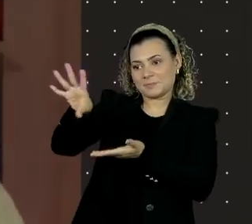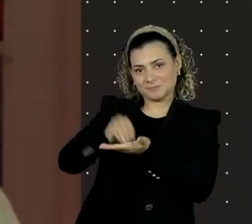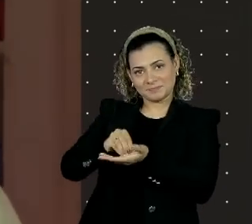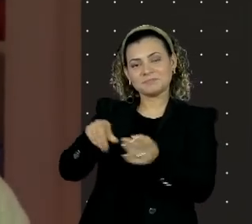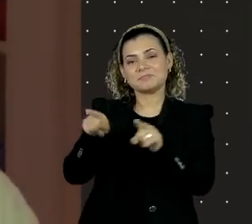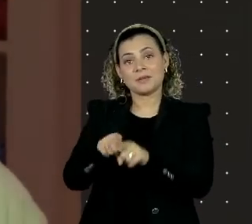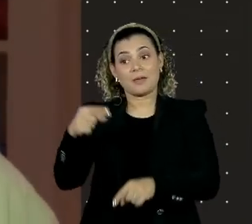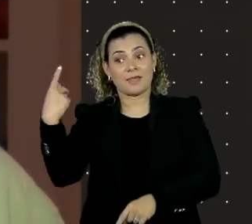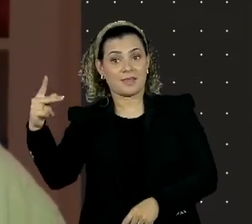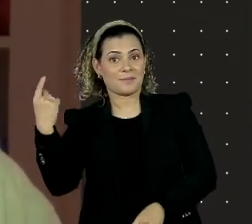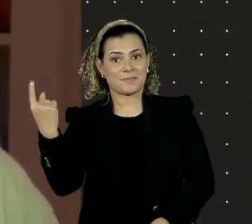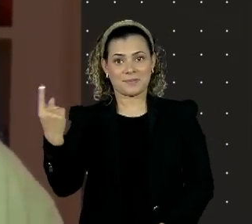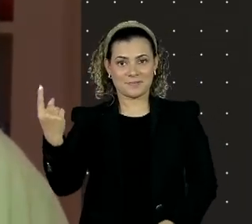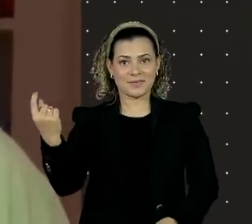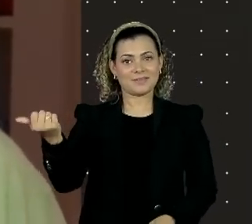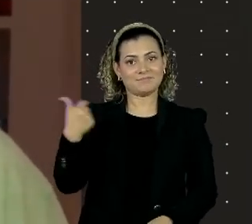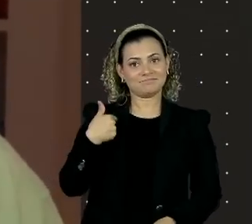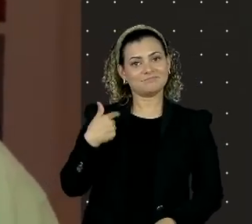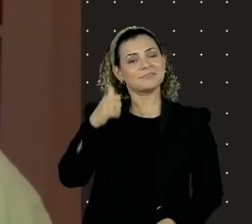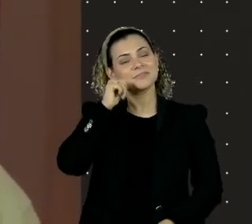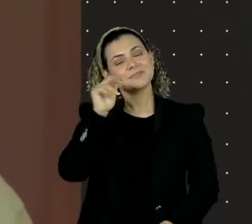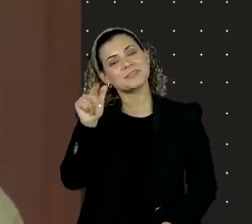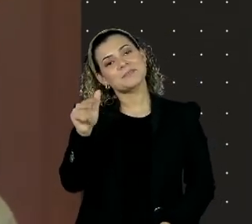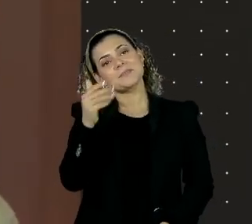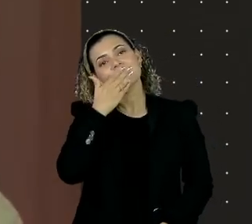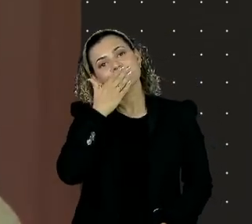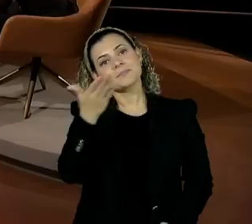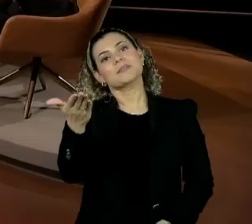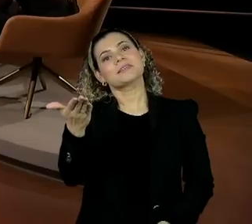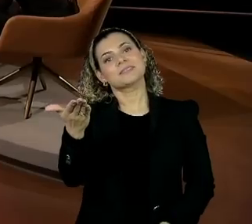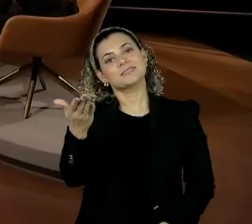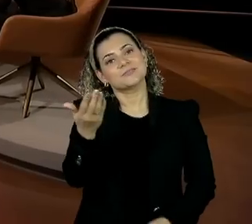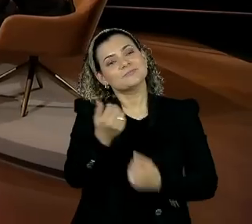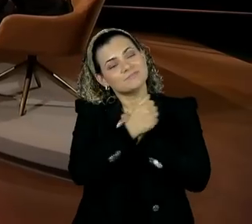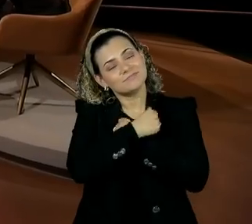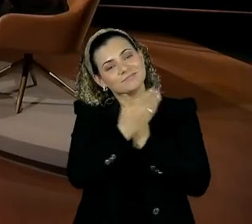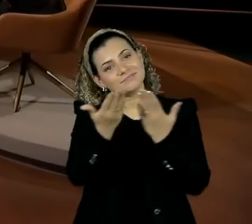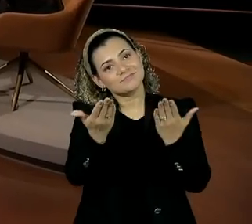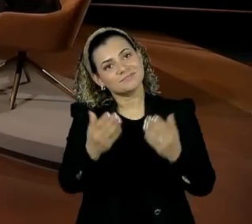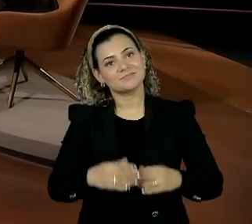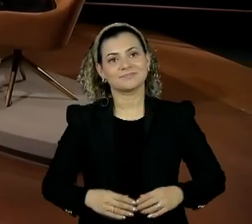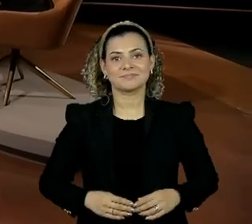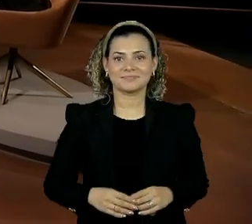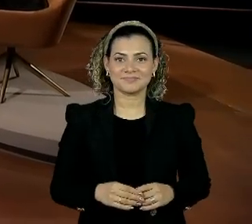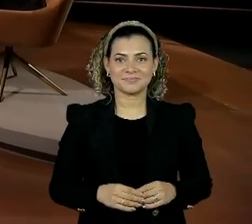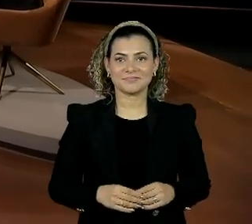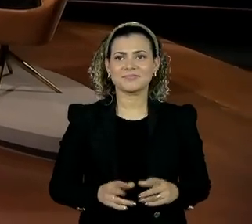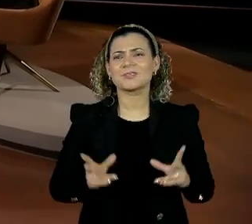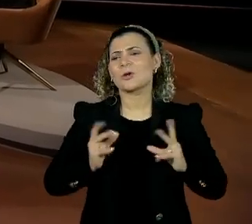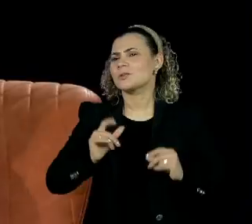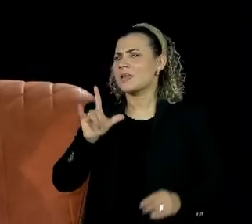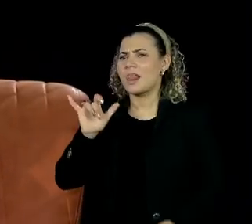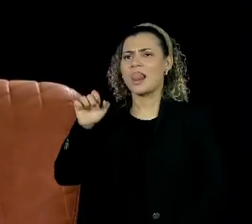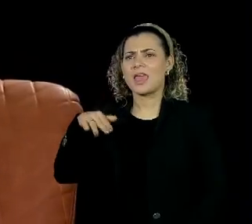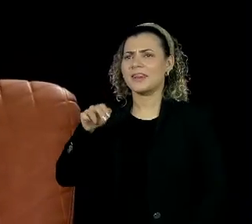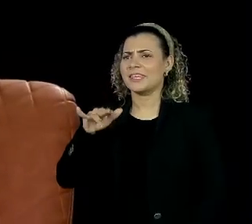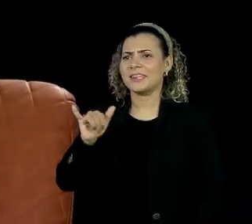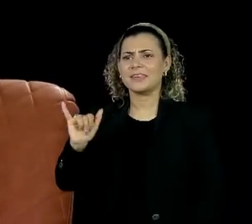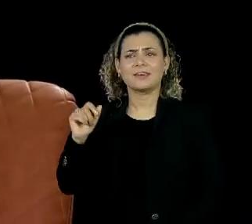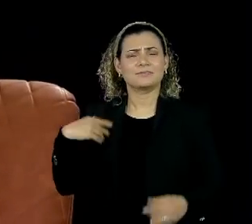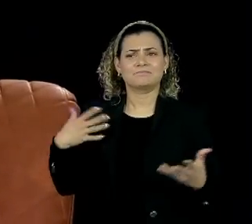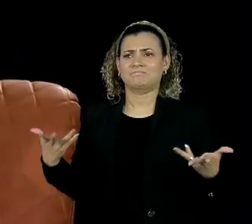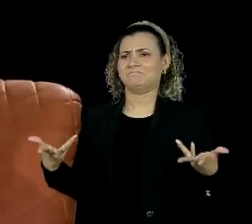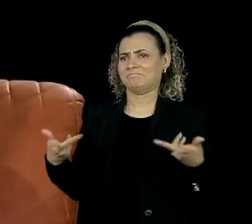gravou primeiro, minha querida irmã. Um beijo muito grande para todos. O Lenine é demais, né,